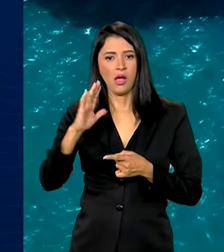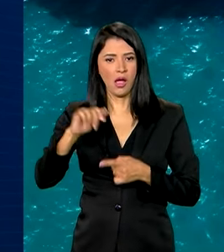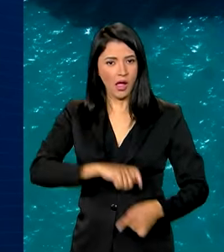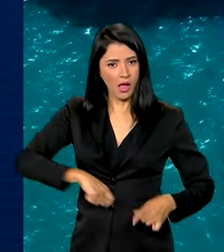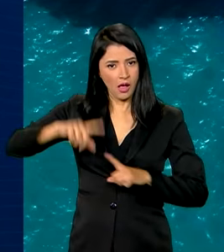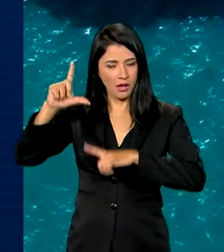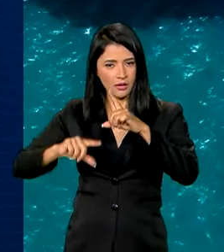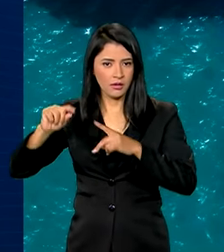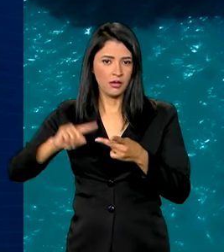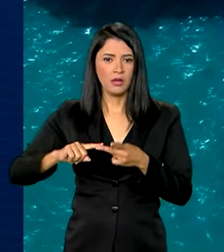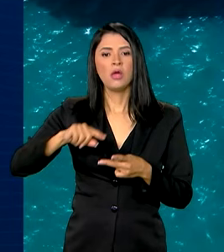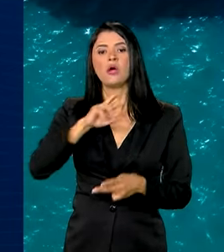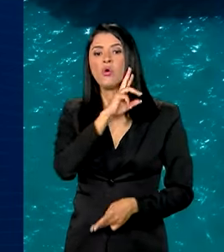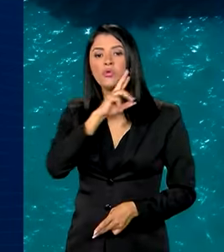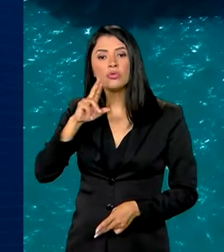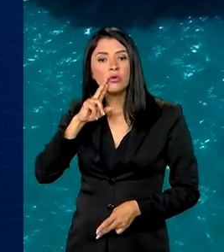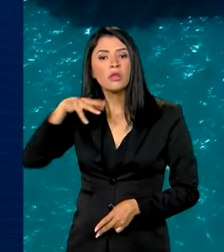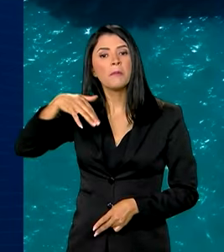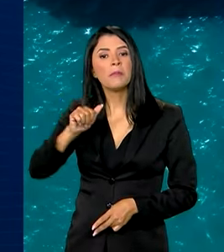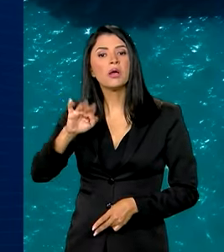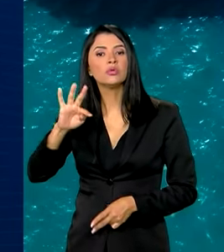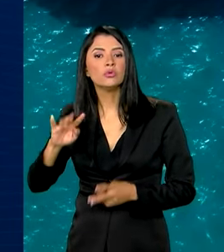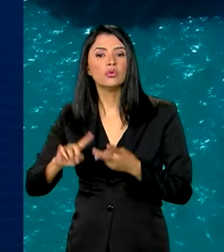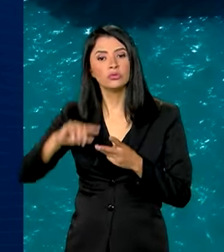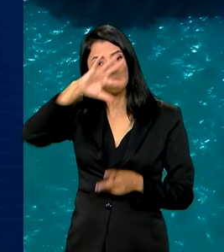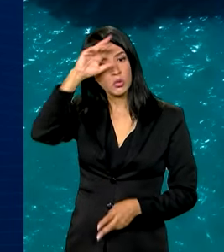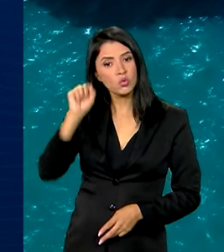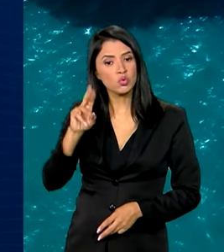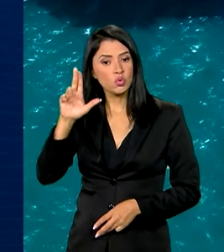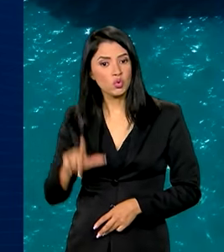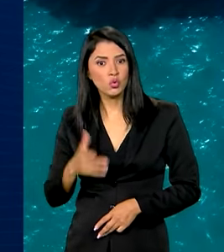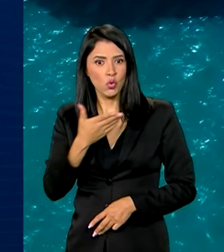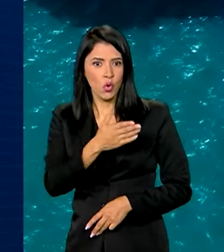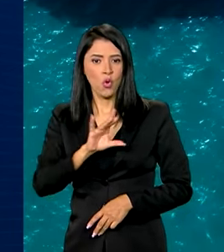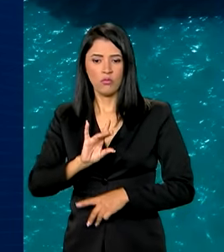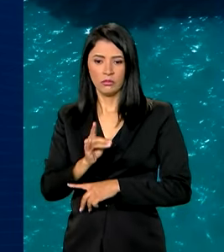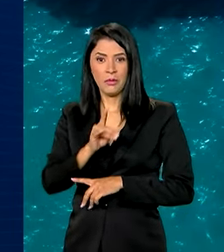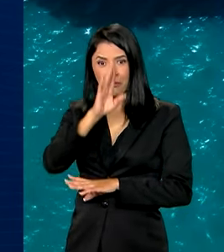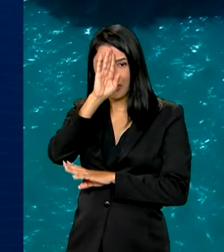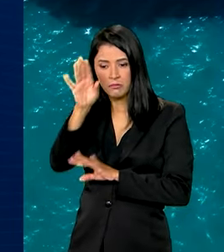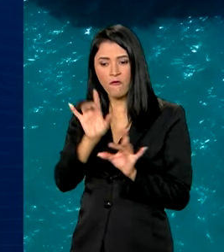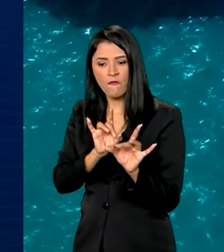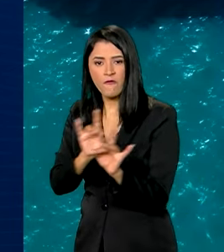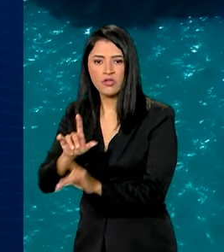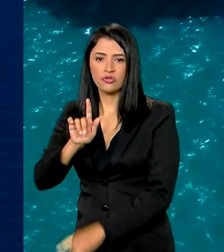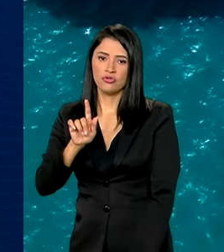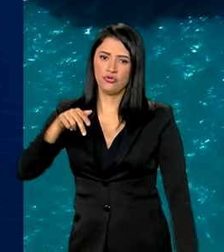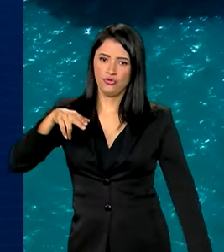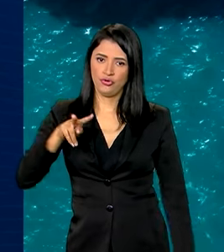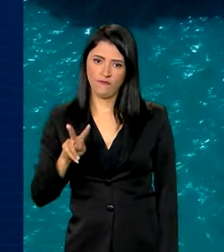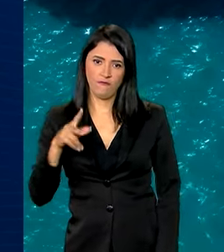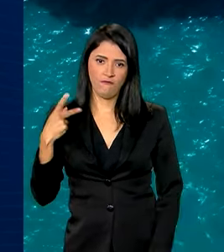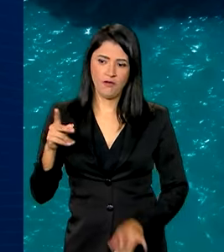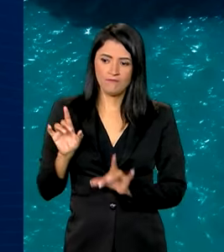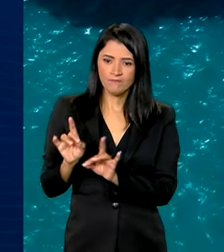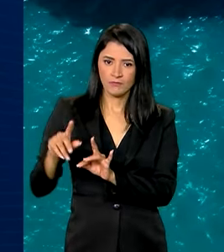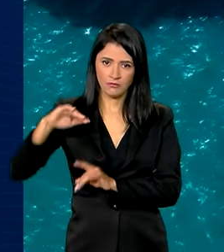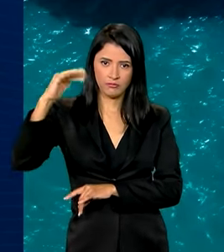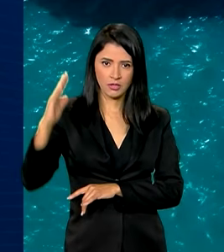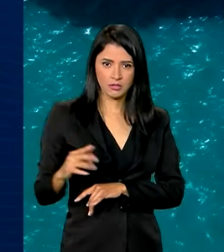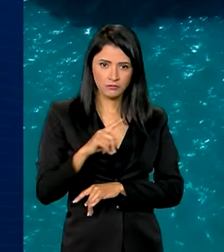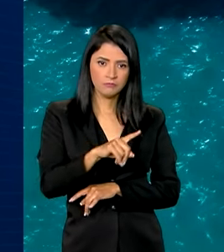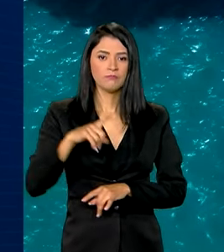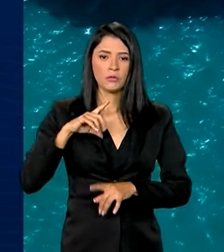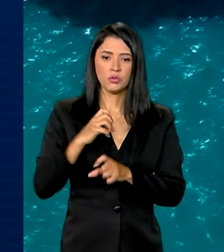Mato Grosso e Mato Grosso do Sul. O vizinho sul-americano é o principal fornecedor de gás natural para o Brasil. Responde